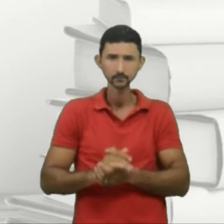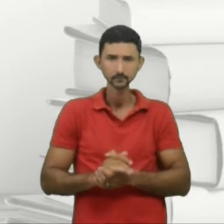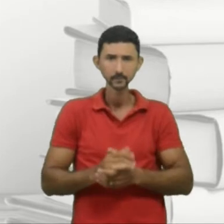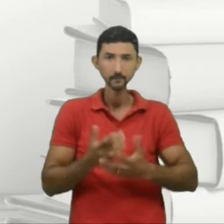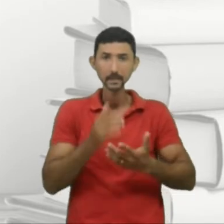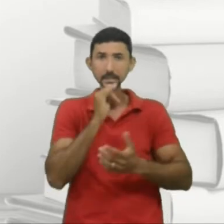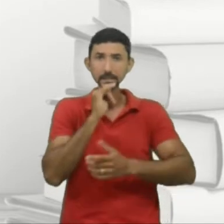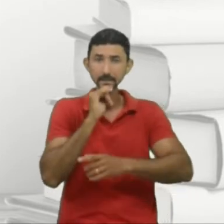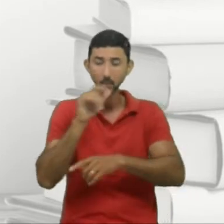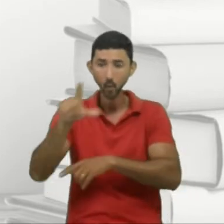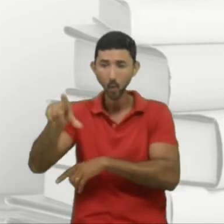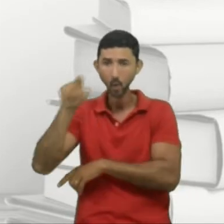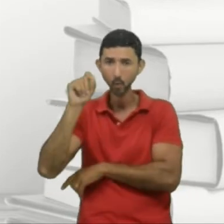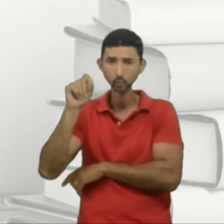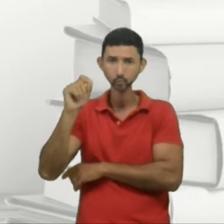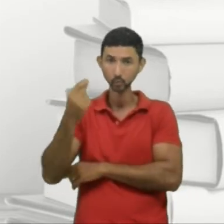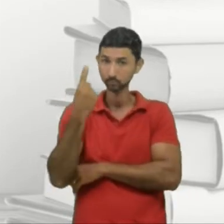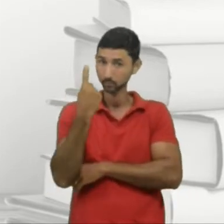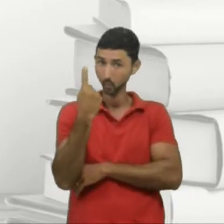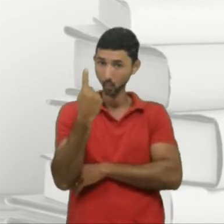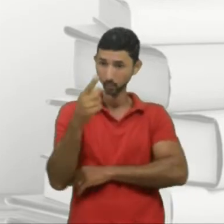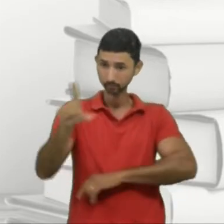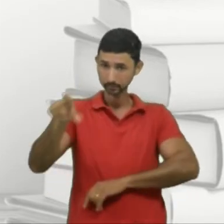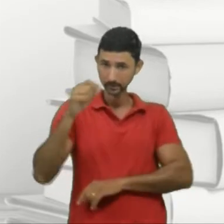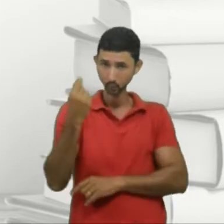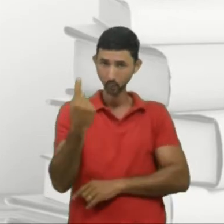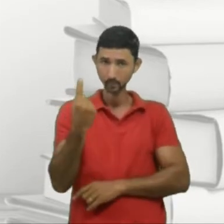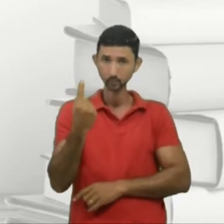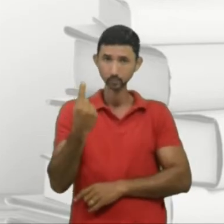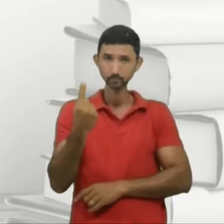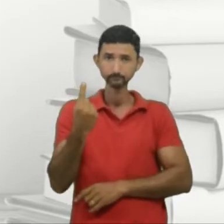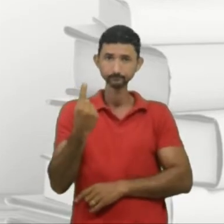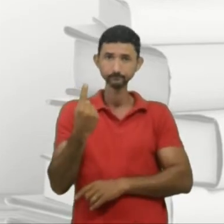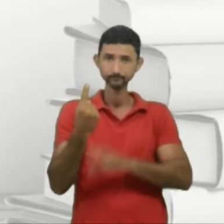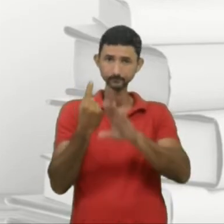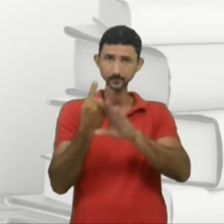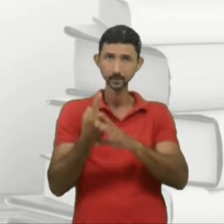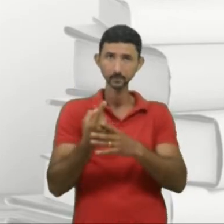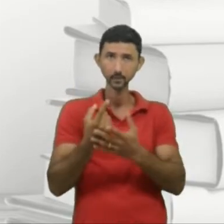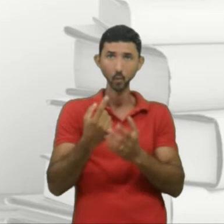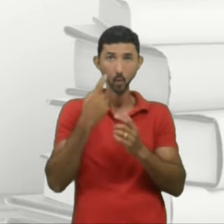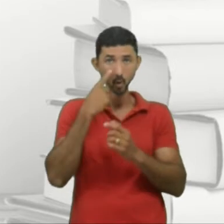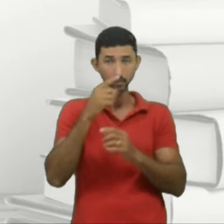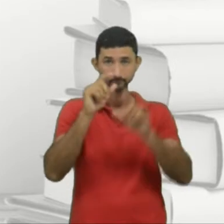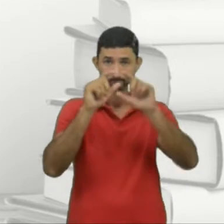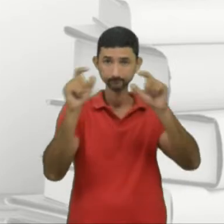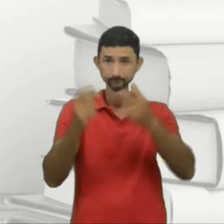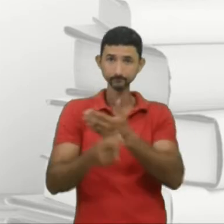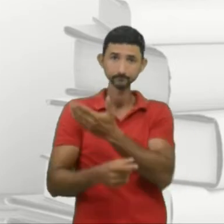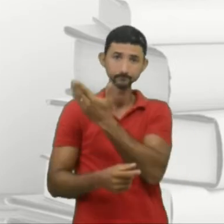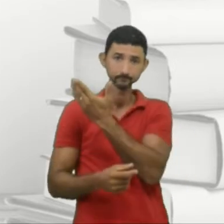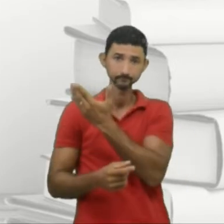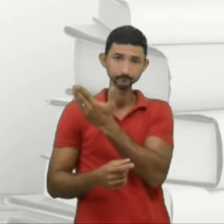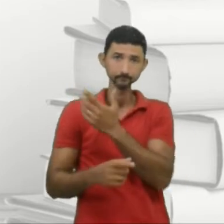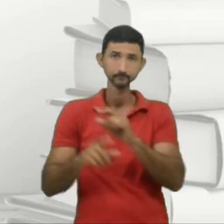da feita que eu escolher um entre esses 25, é o que está dizendo aí, ó, escolhido esse